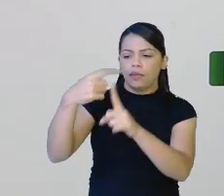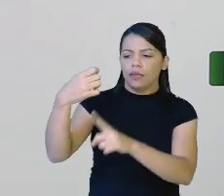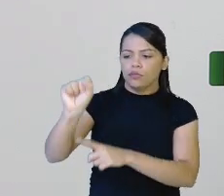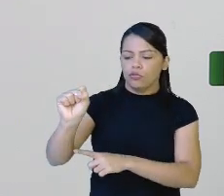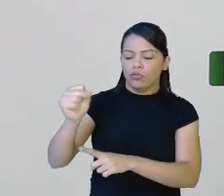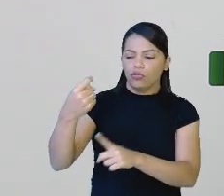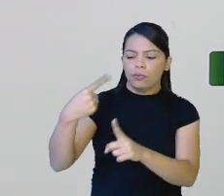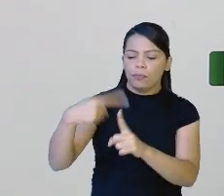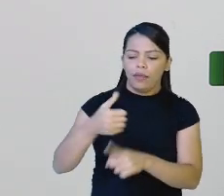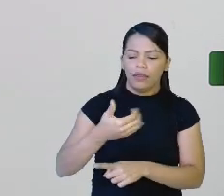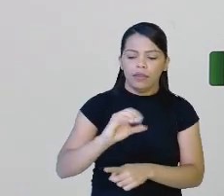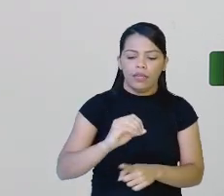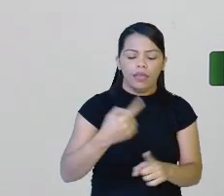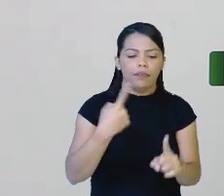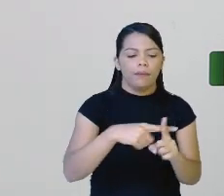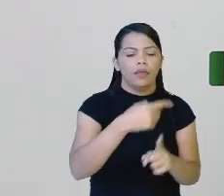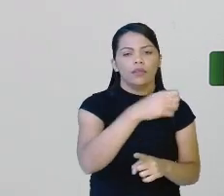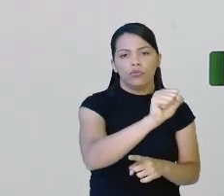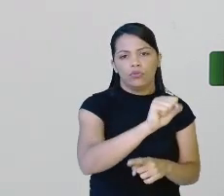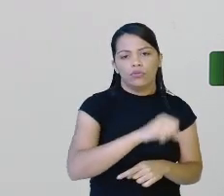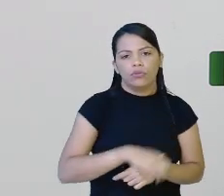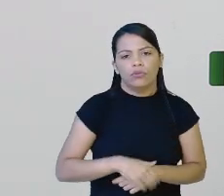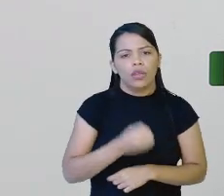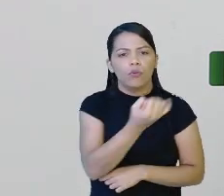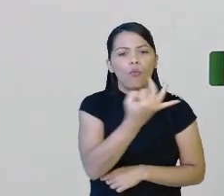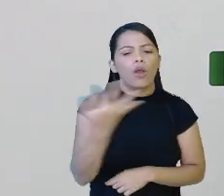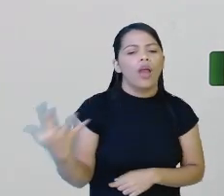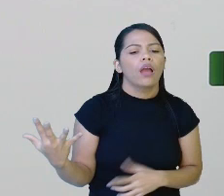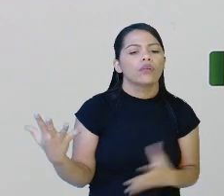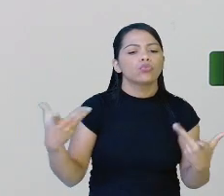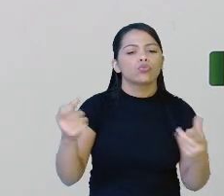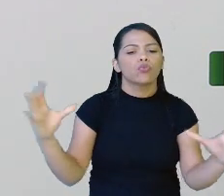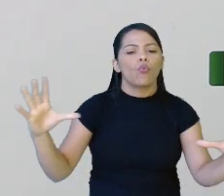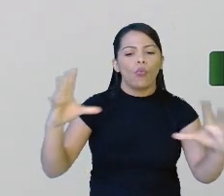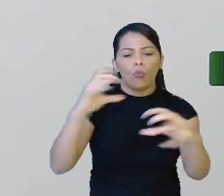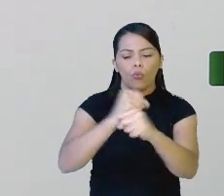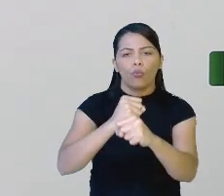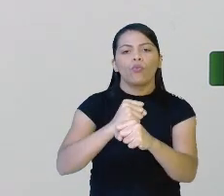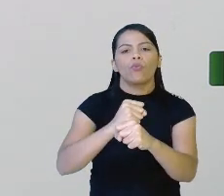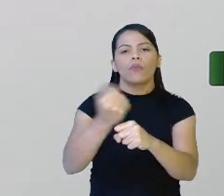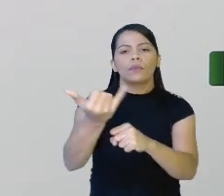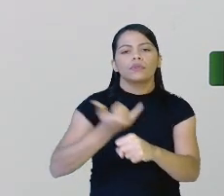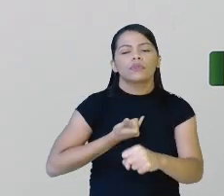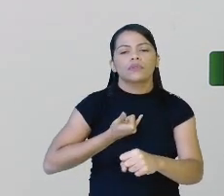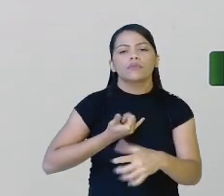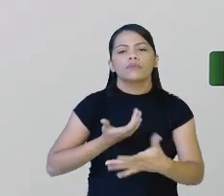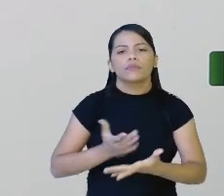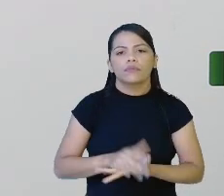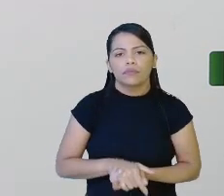8 mais 10 mais 8. Quanto é que vai dar isso daí? Diz para mim.